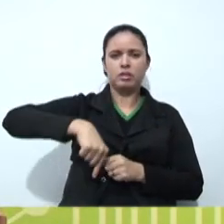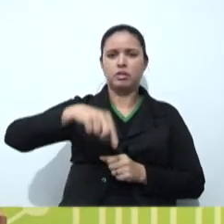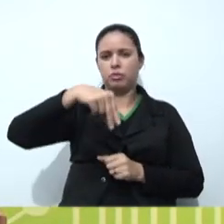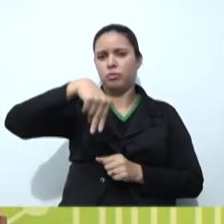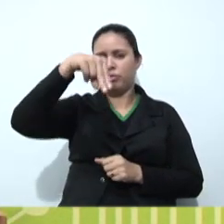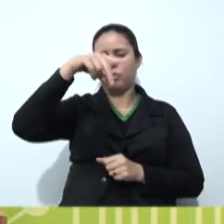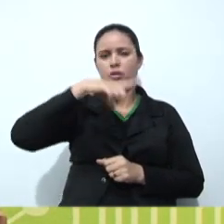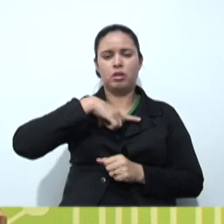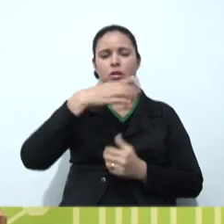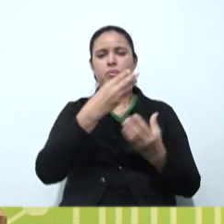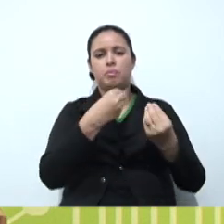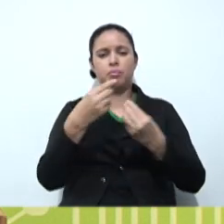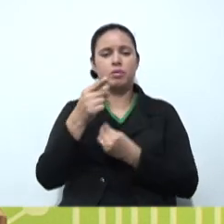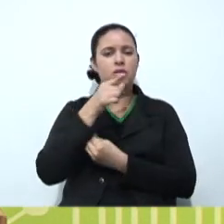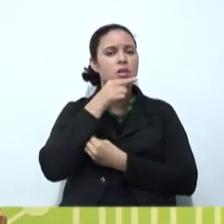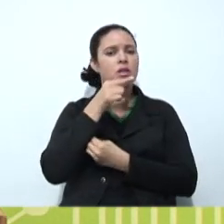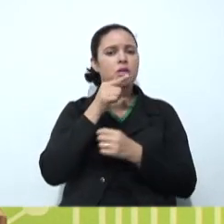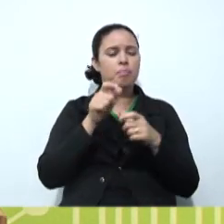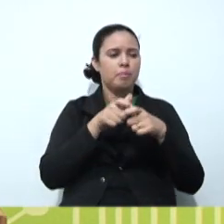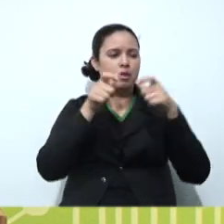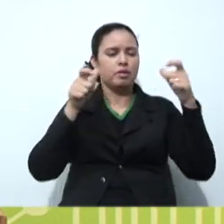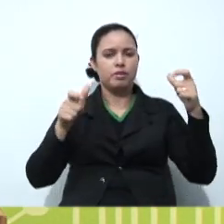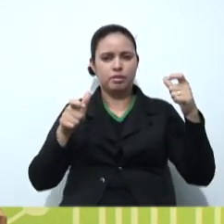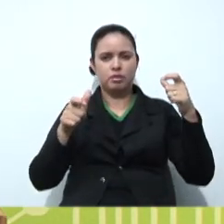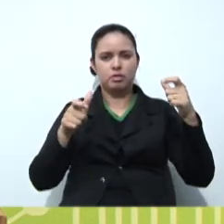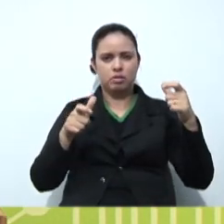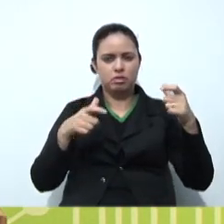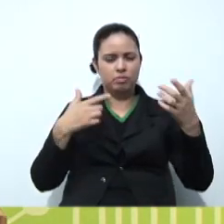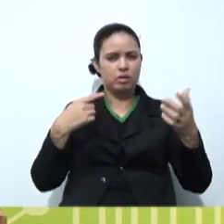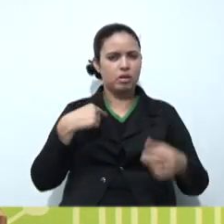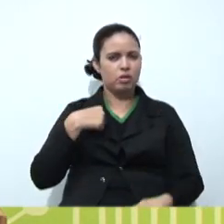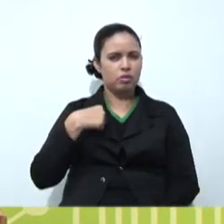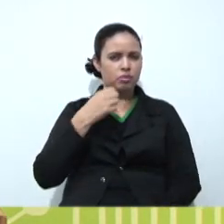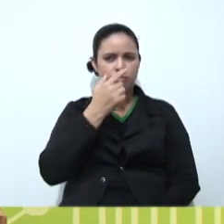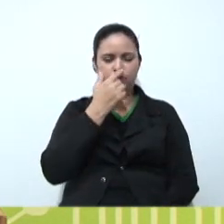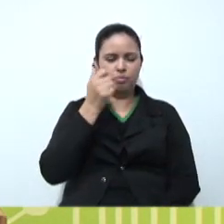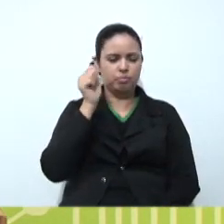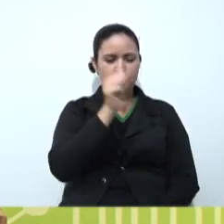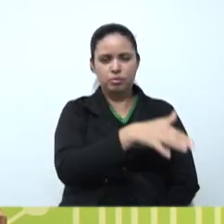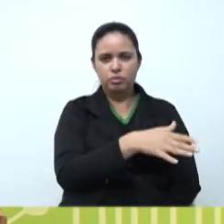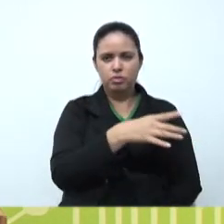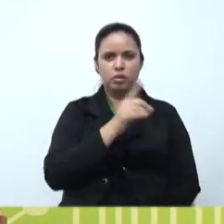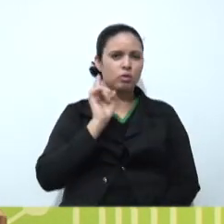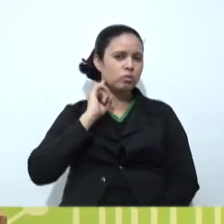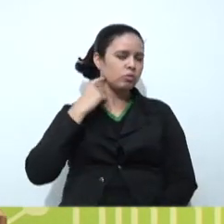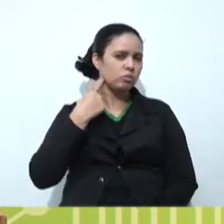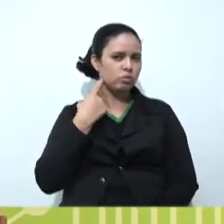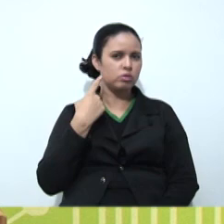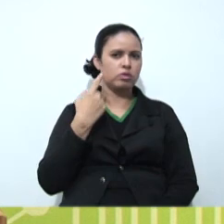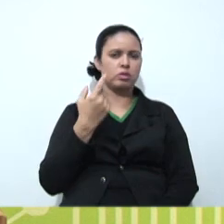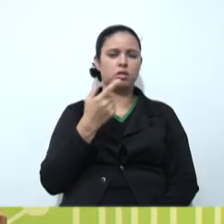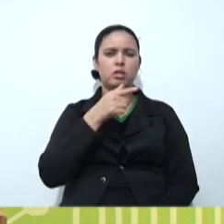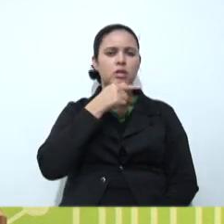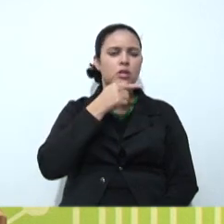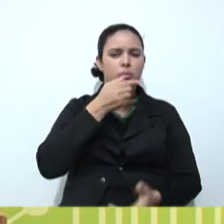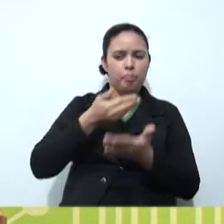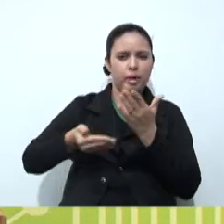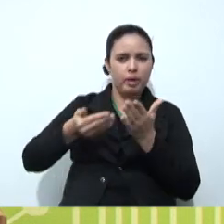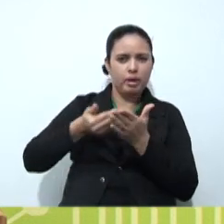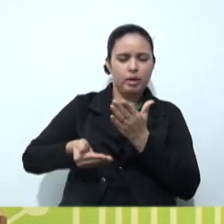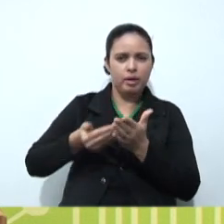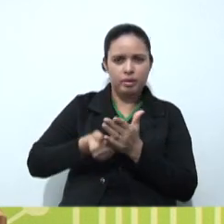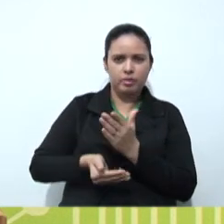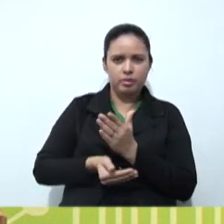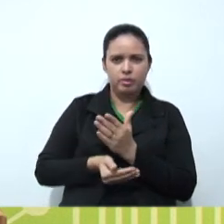Ok, mas eu vou ficar desperdiçando? Eu vou sujar, eu vou poluir, eu vou desperdiçar essa água em algum local que não